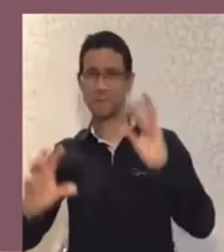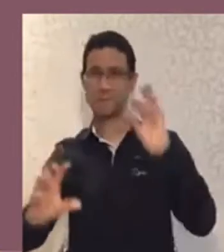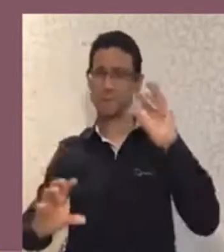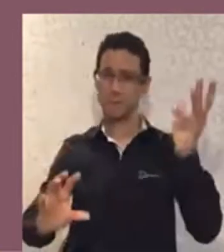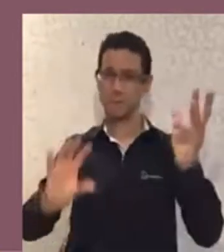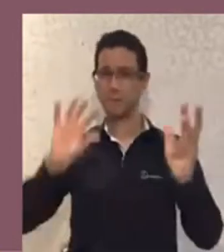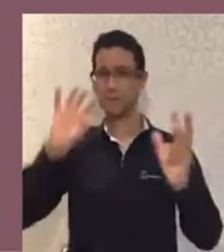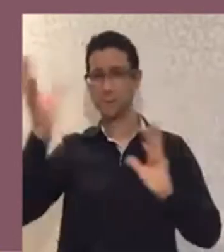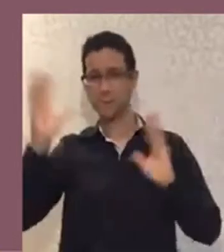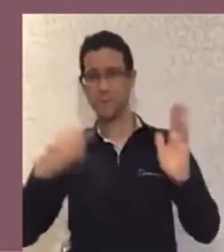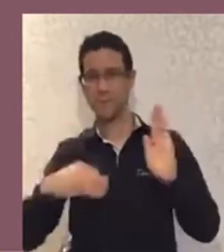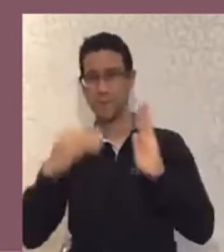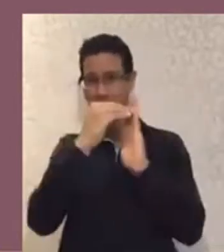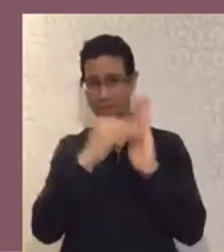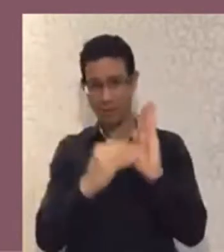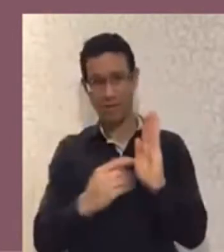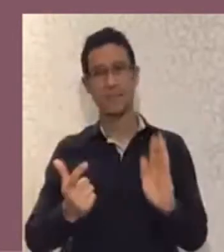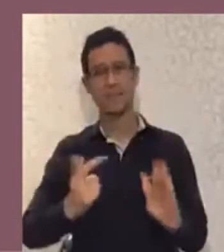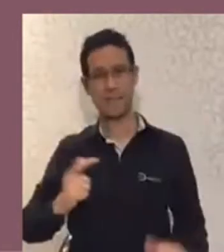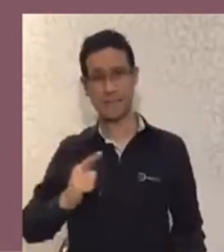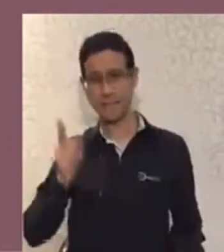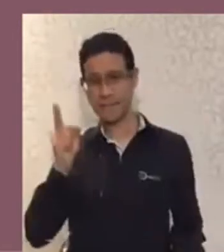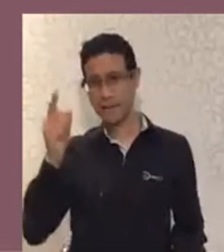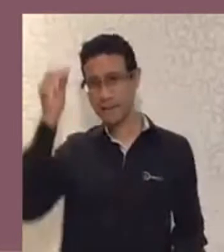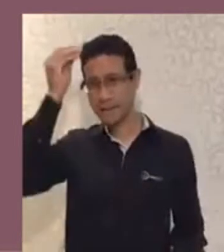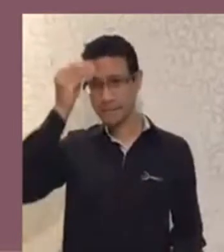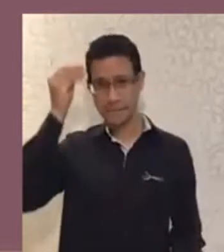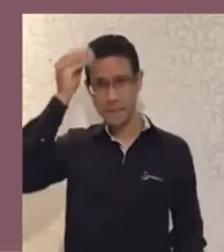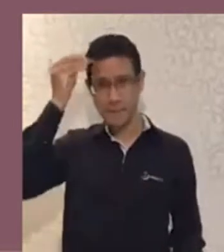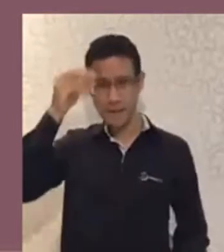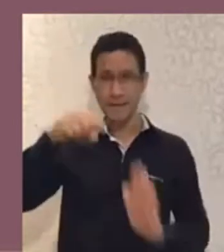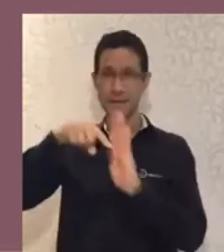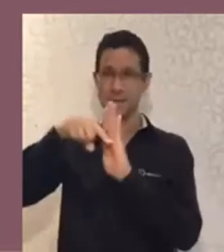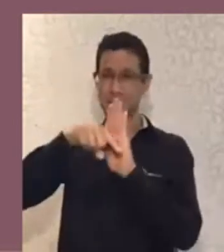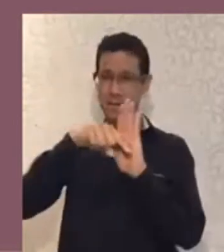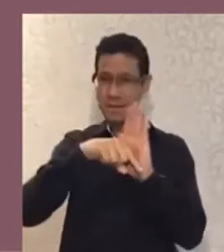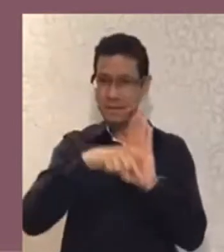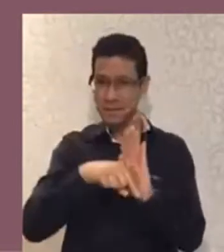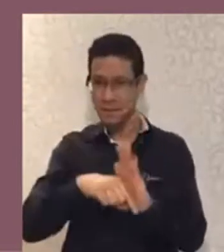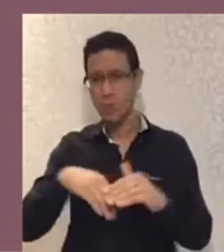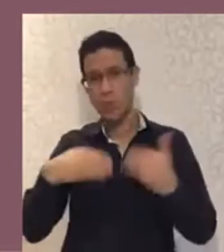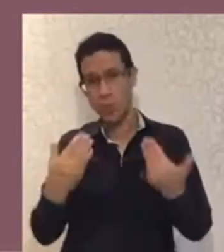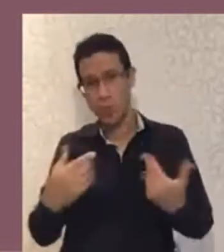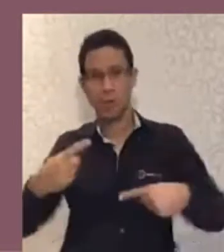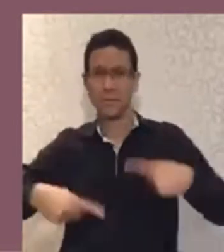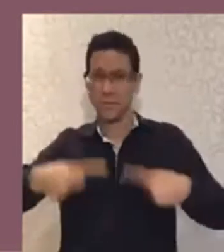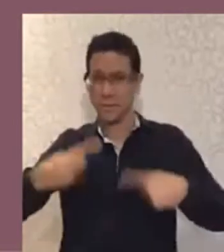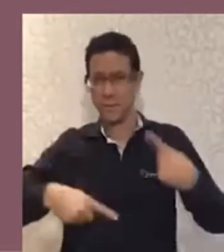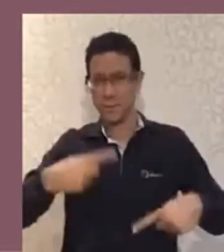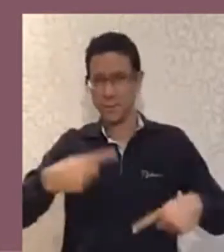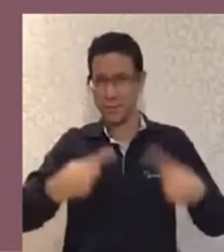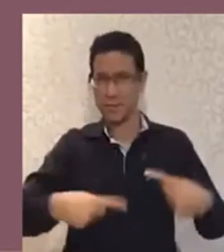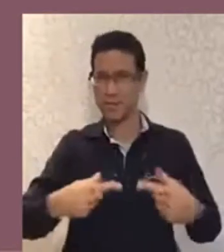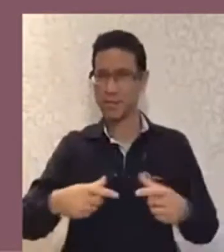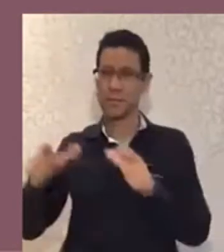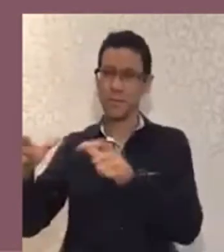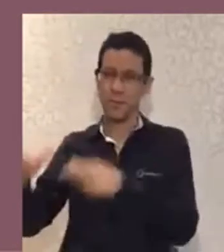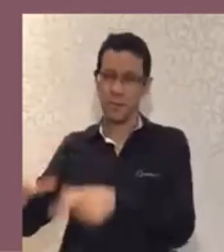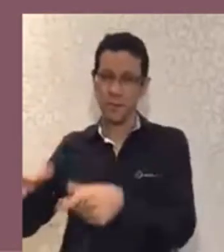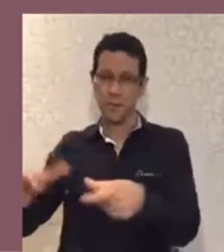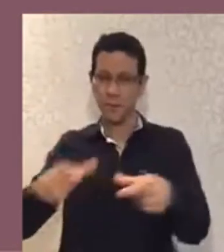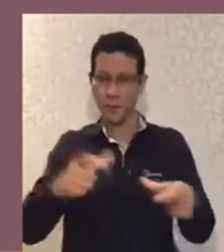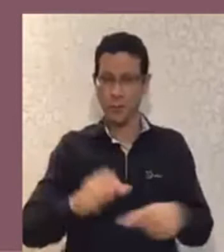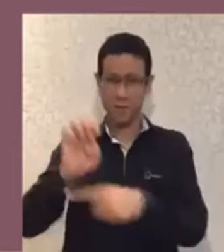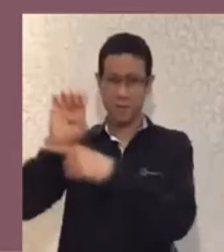experiência em pesquisa ou mesmo experiência política, papel político nos seus estados e